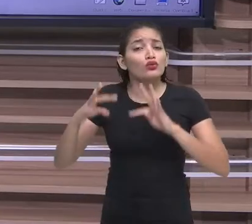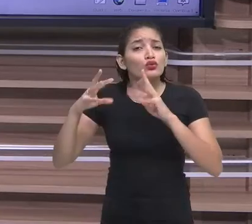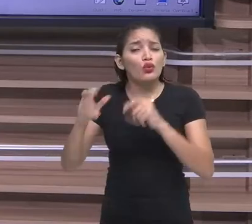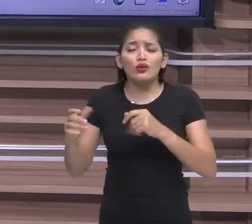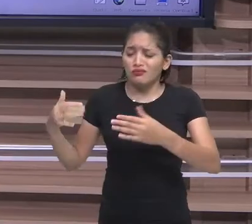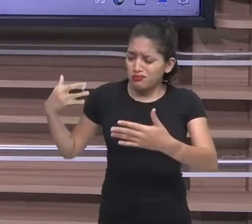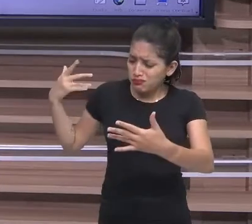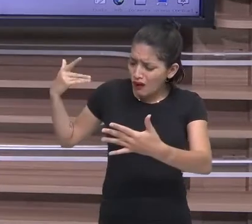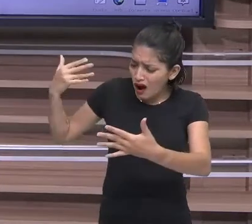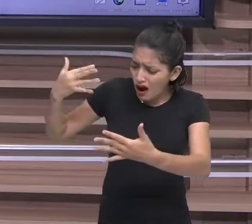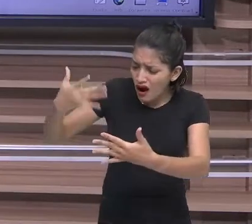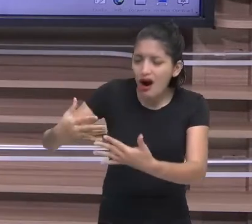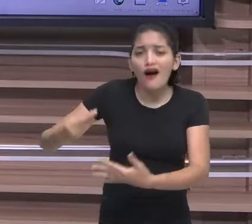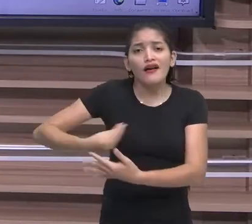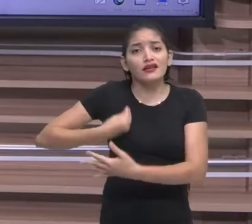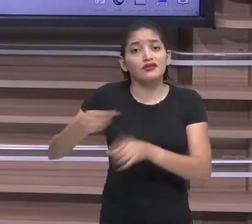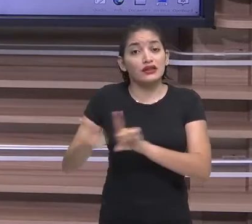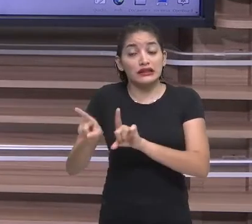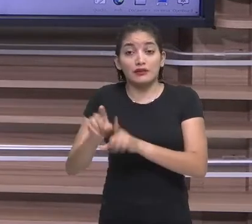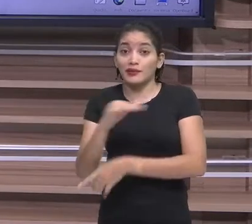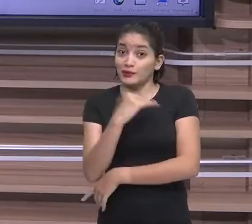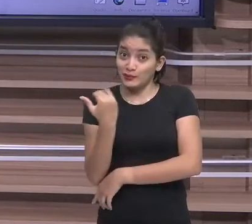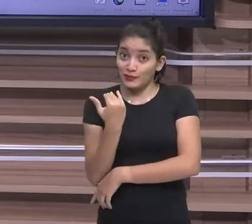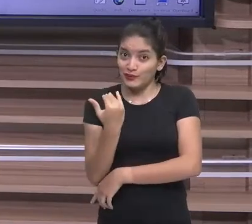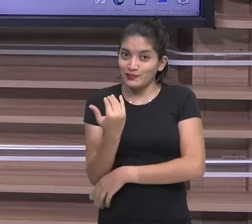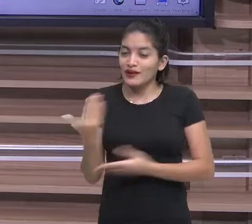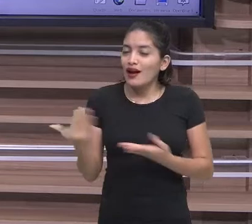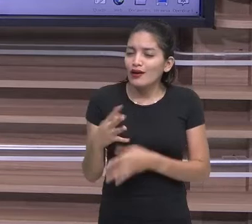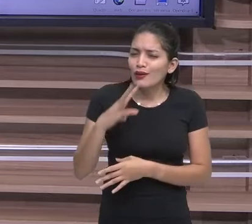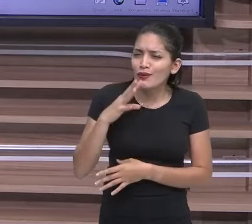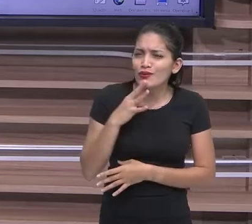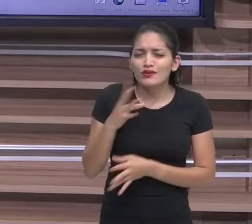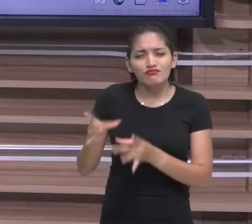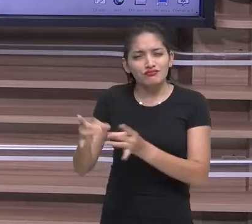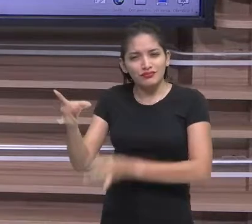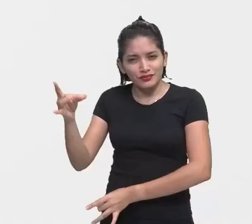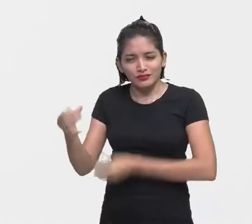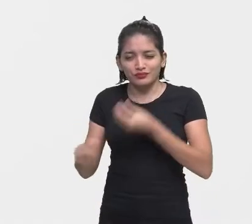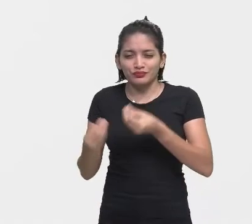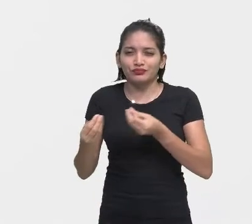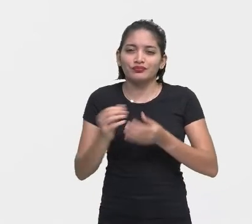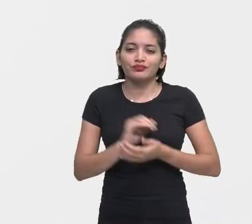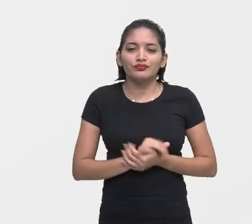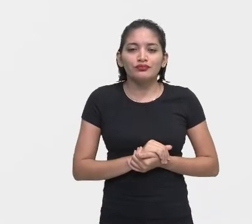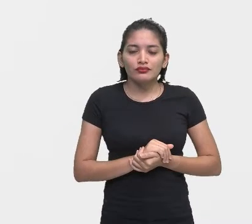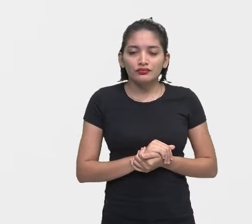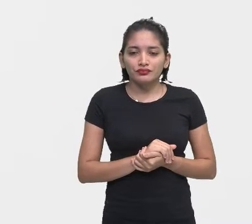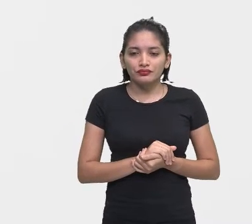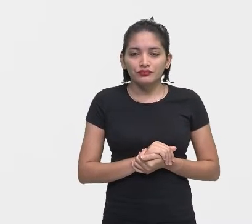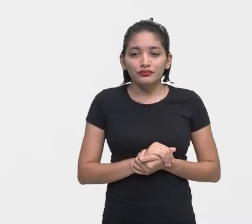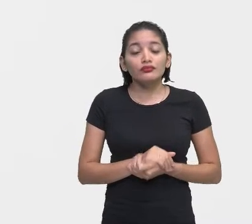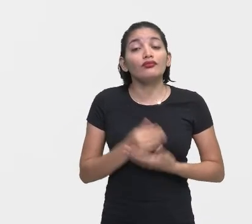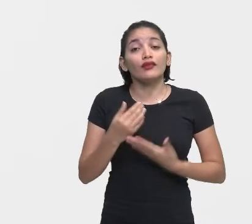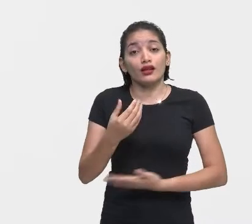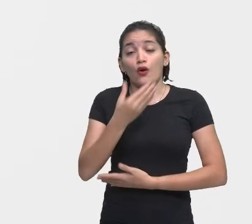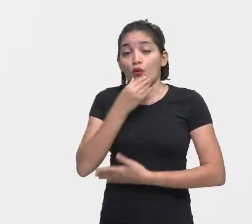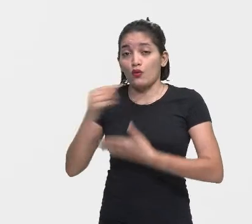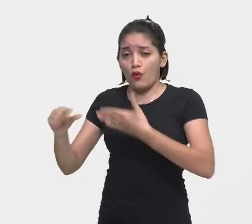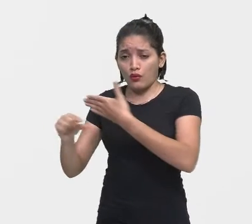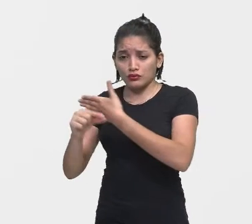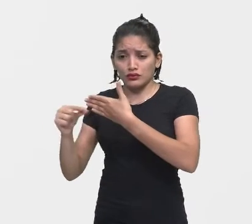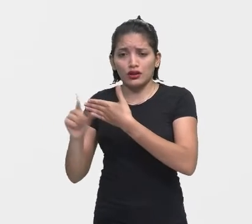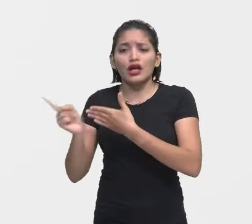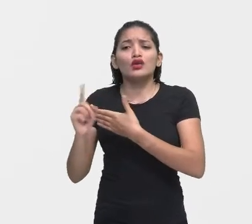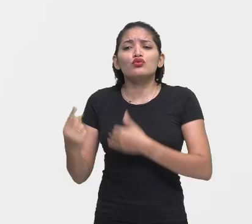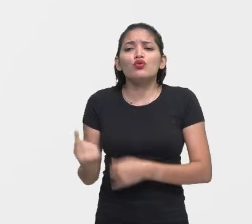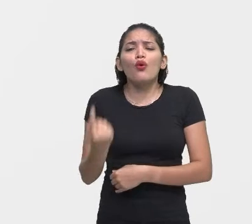sua trajetória de vida e até de morte. Então, vamos conhecer aí um pouquinho sobre esses heterônimos. Vamos lá? Então, Fernando Pessoa, ele não